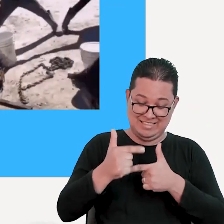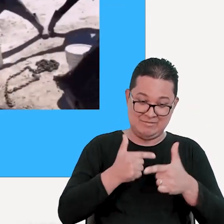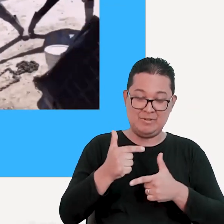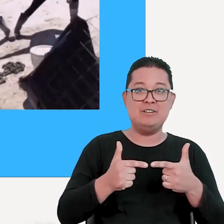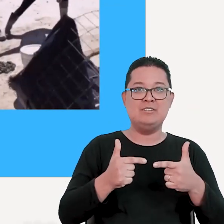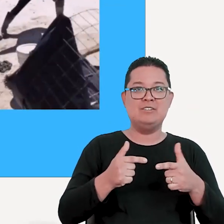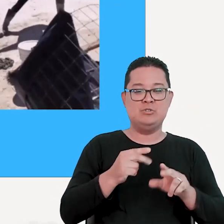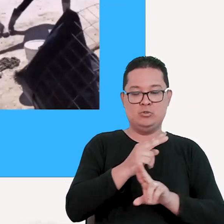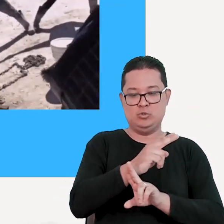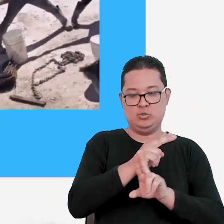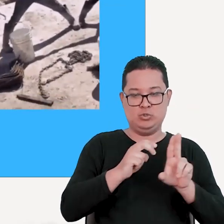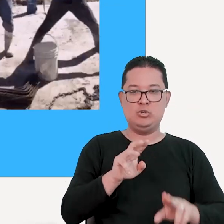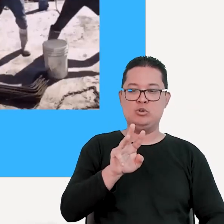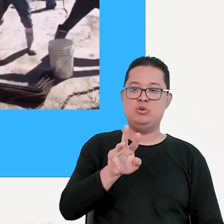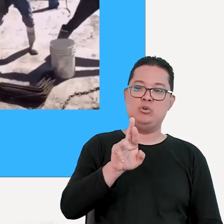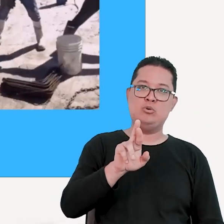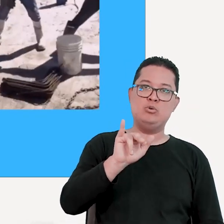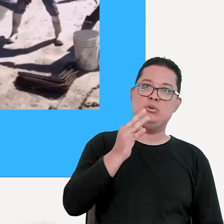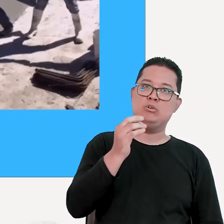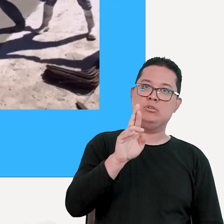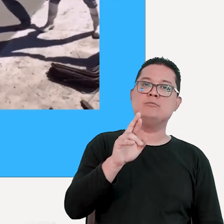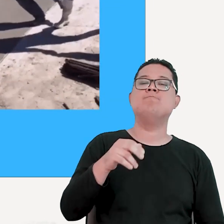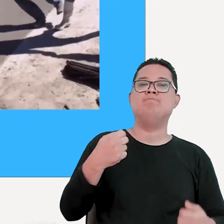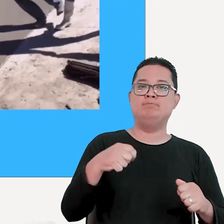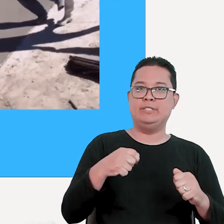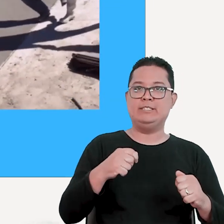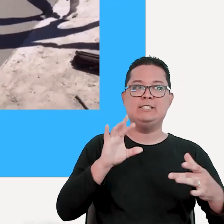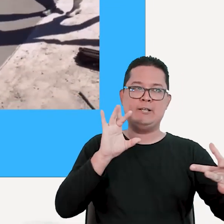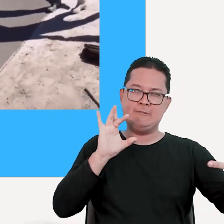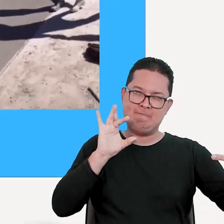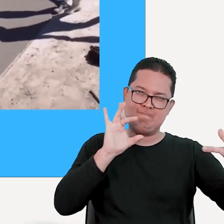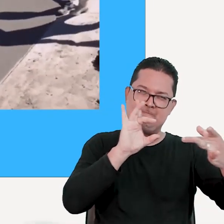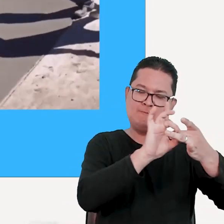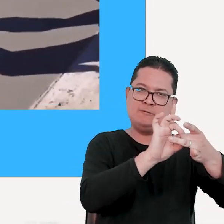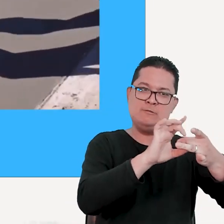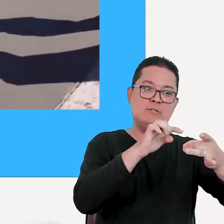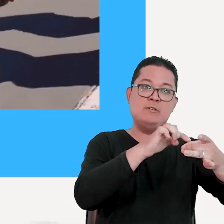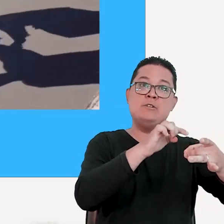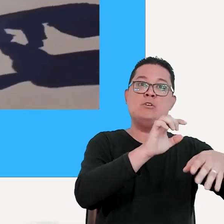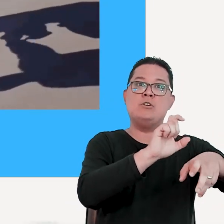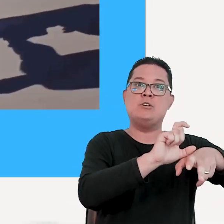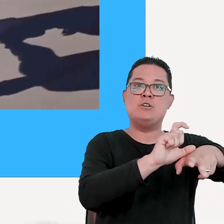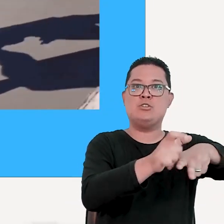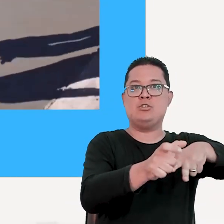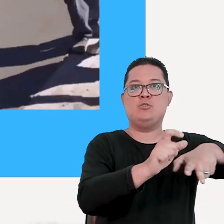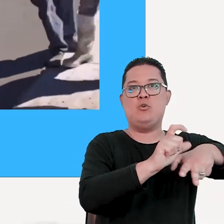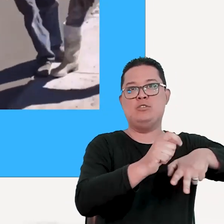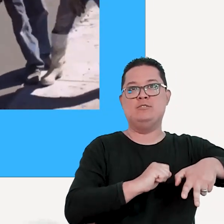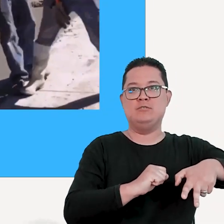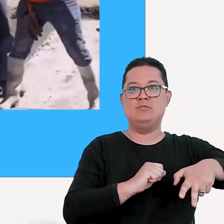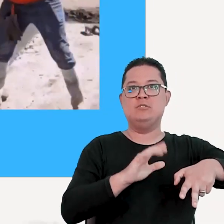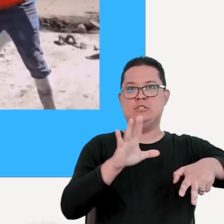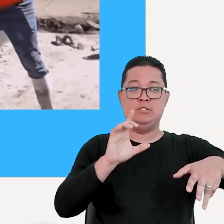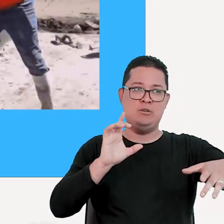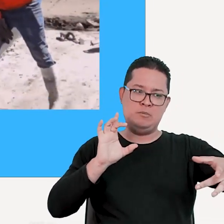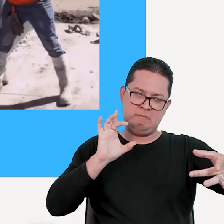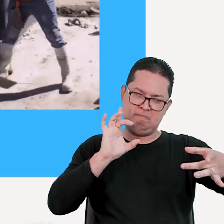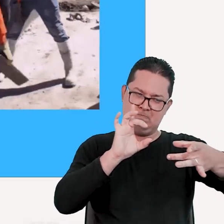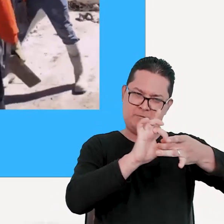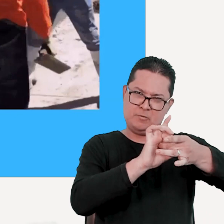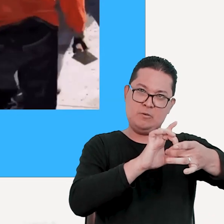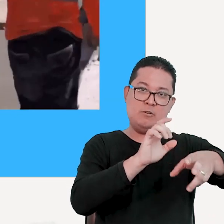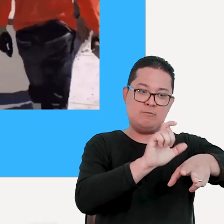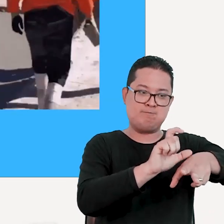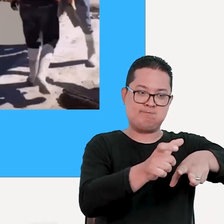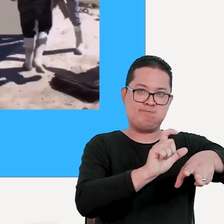necessário fazer aliados com os stakeholders. E quando eu falo aliados, não é só a sua dupla de design, não é só